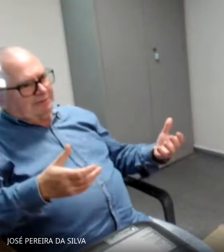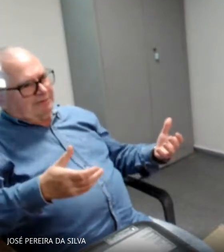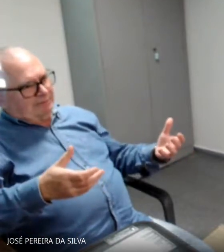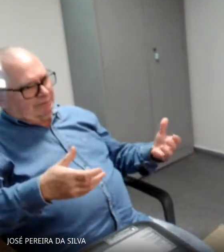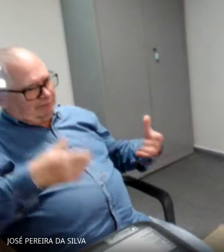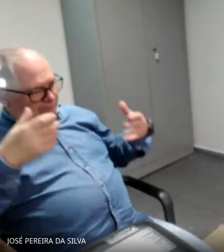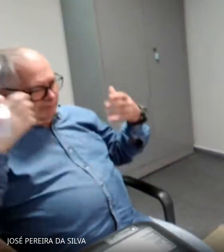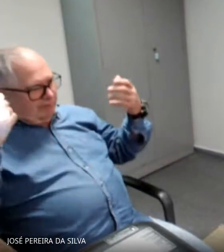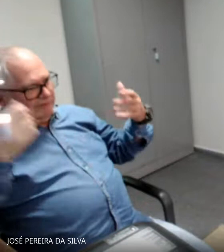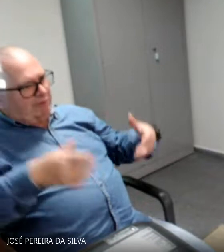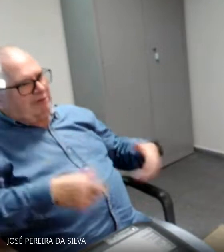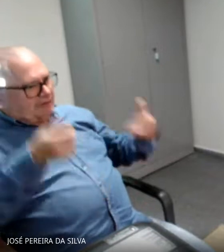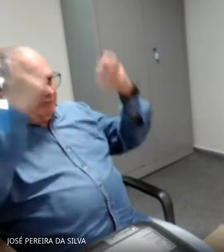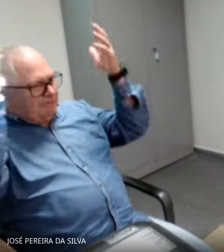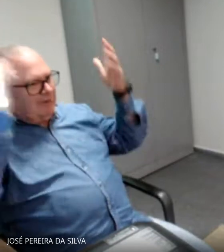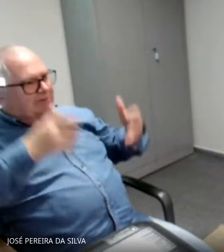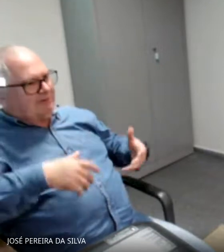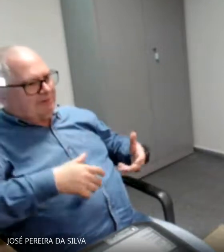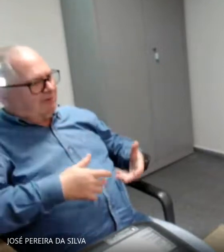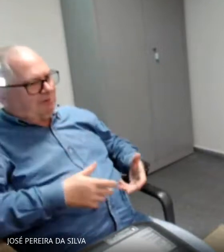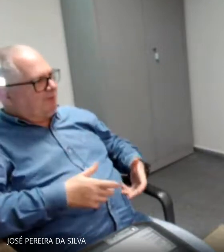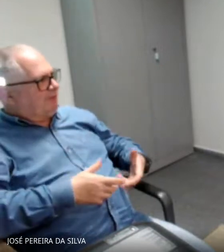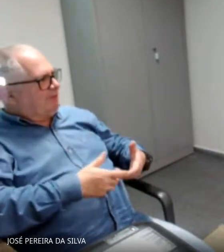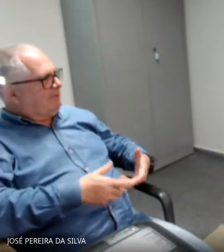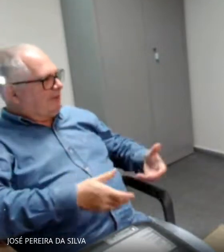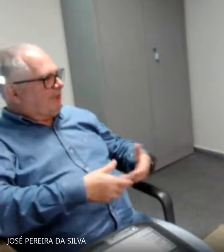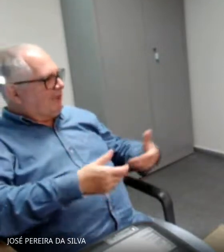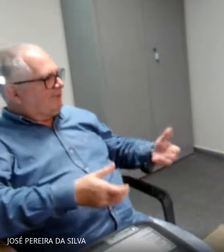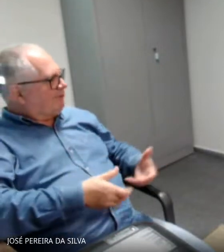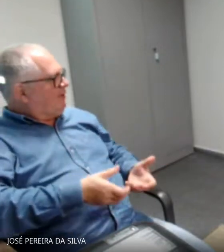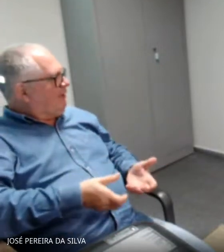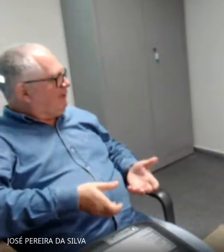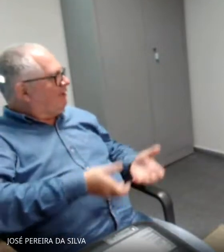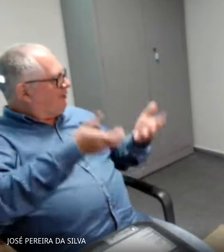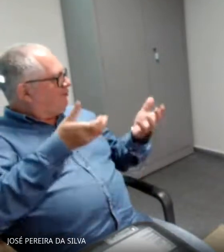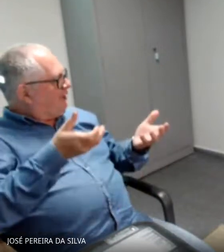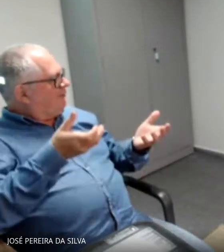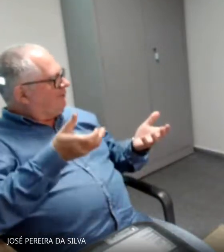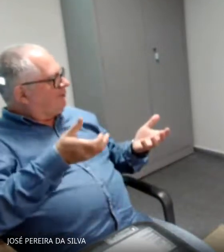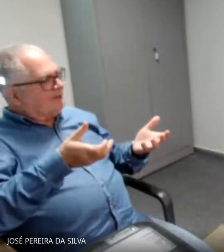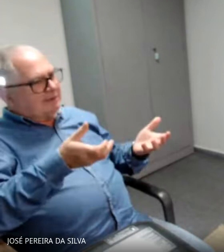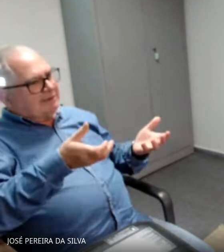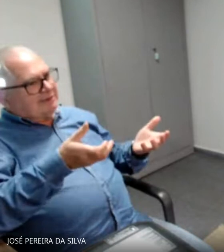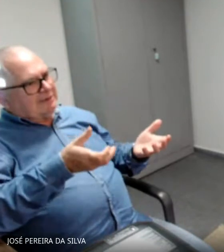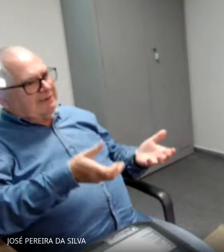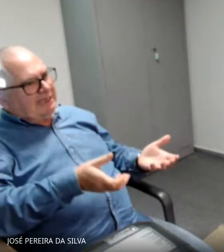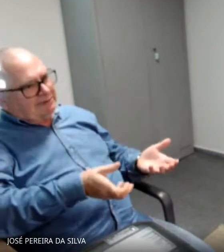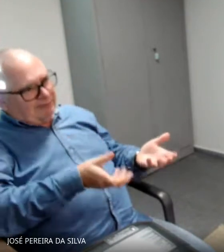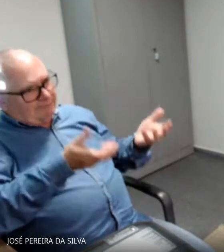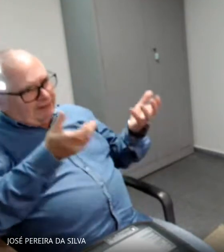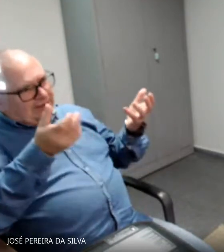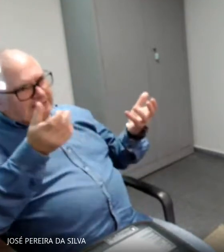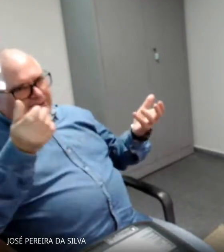gente morre, sai do espírito, o corpo, a bactéria vai de dentro para fora. Ela vai comendo. De